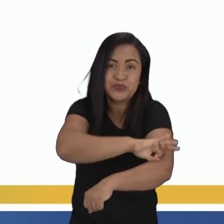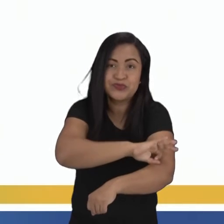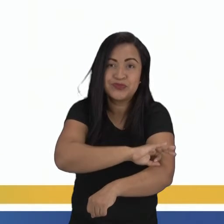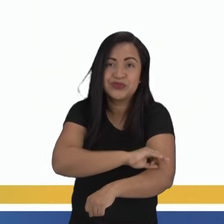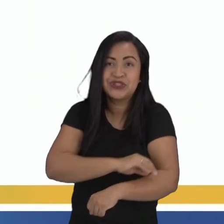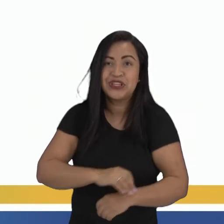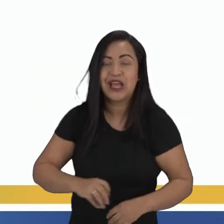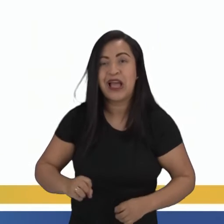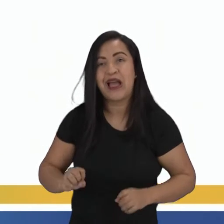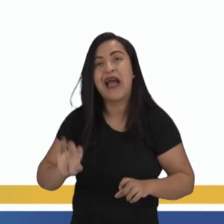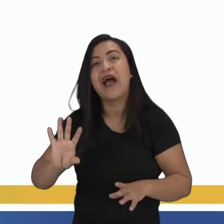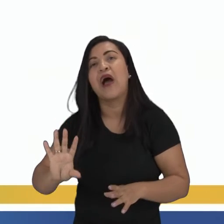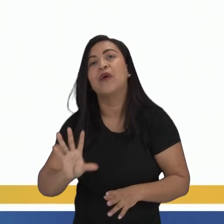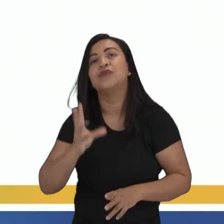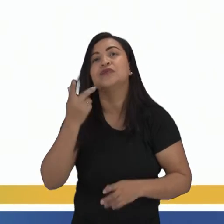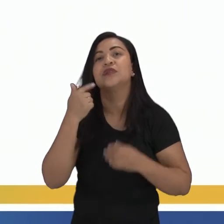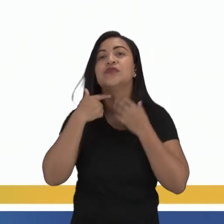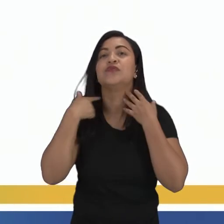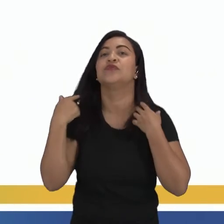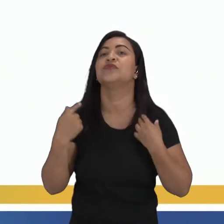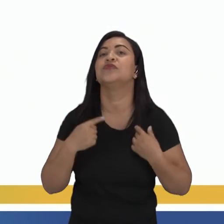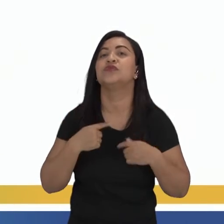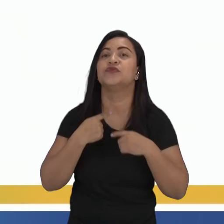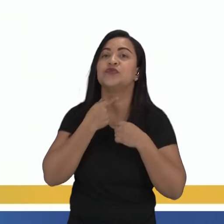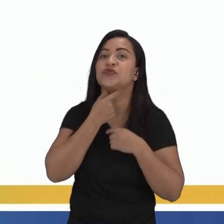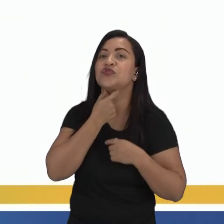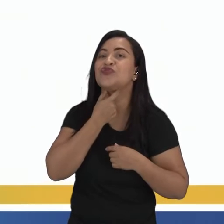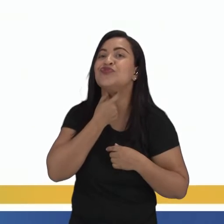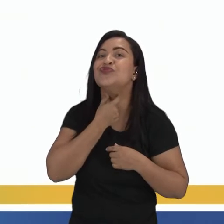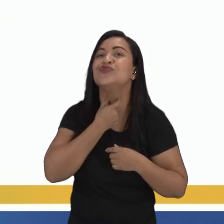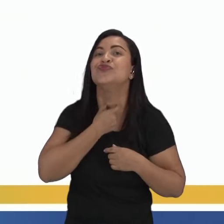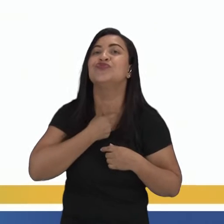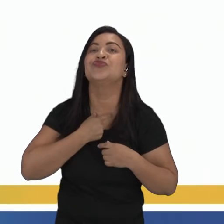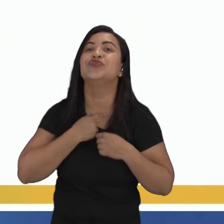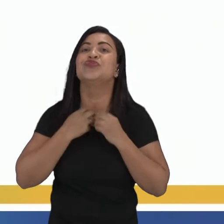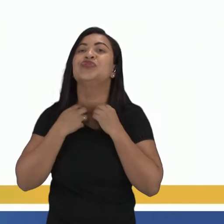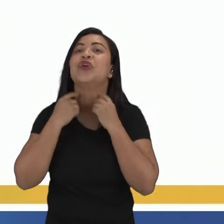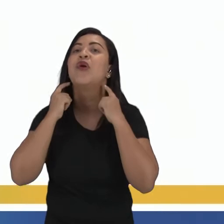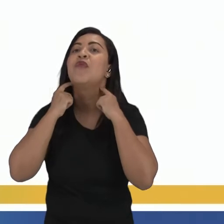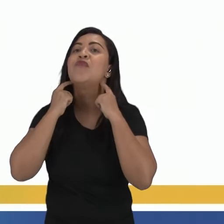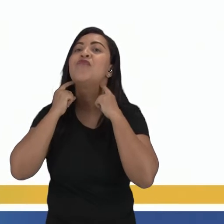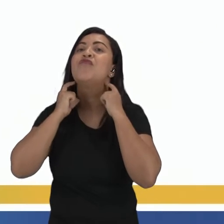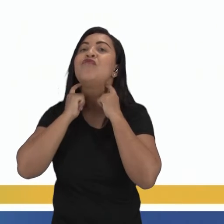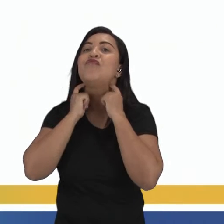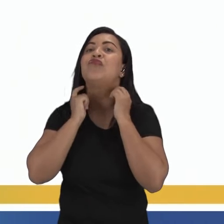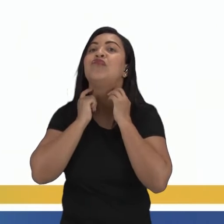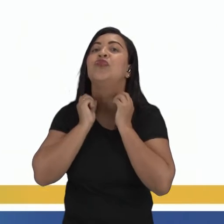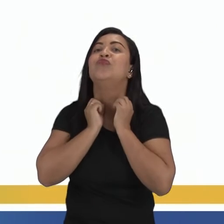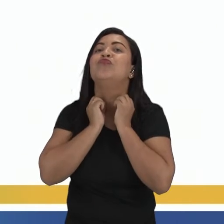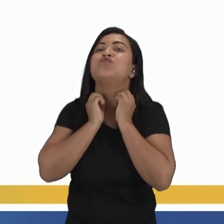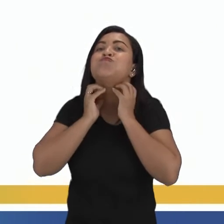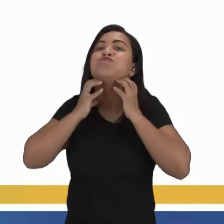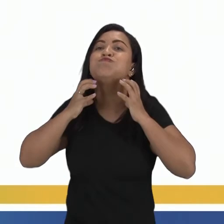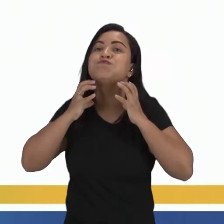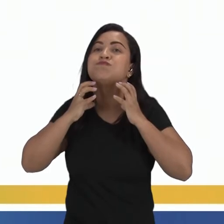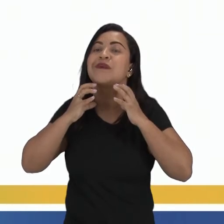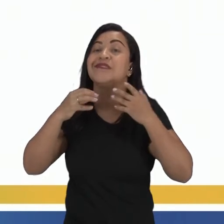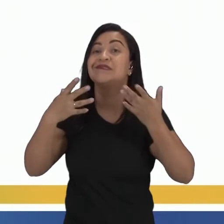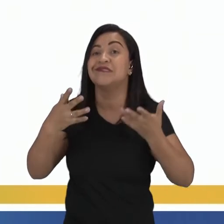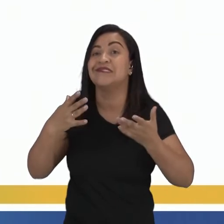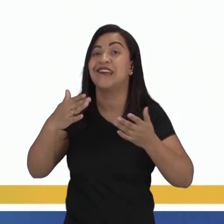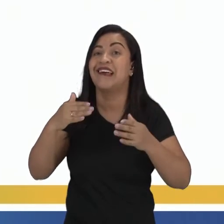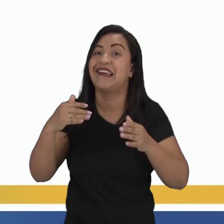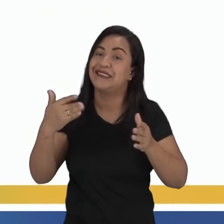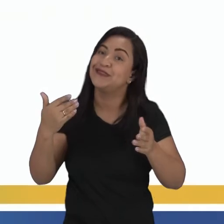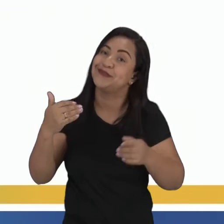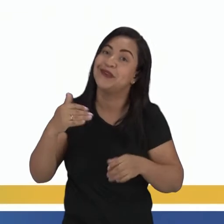isso que a peste dos bubões, né, a peste bubônica, os gânglios inchavam e isso ocasionava aí até a morte